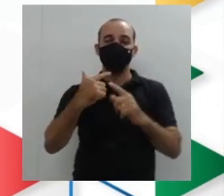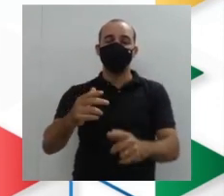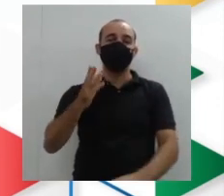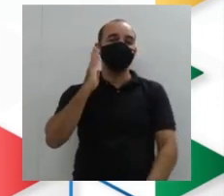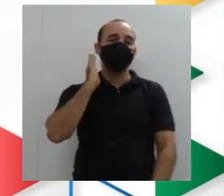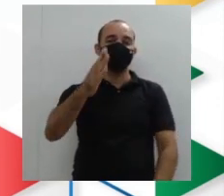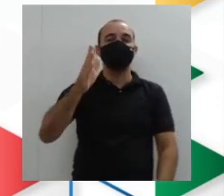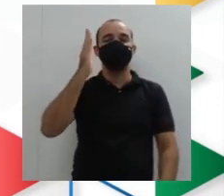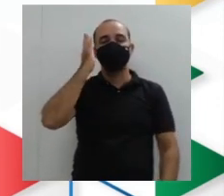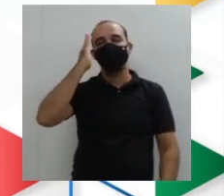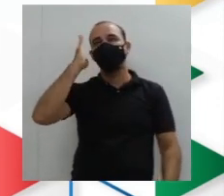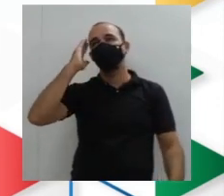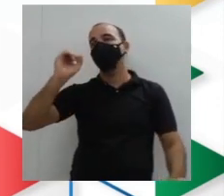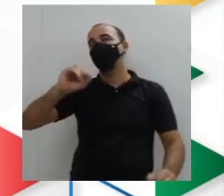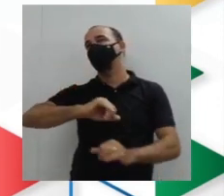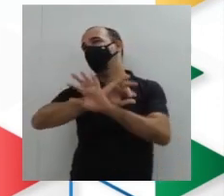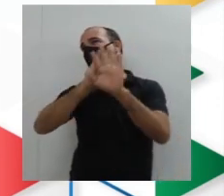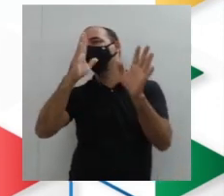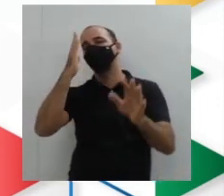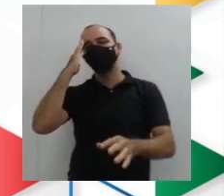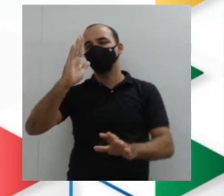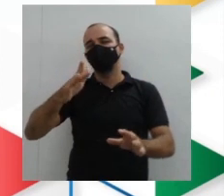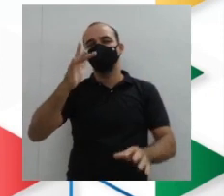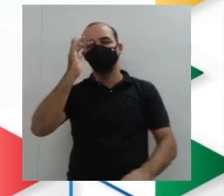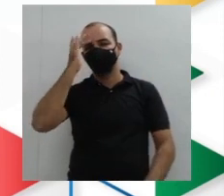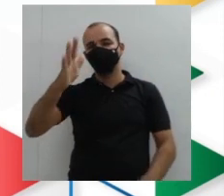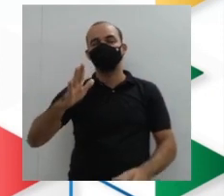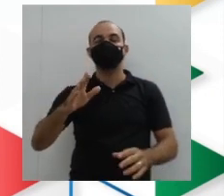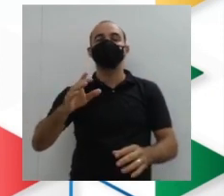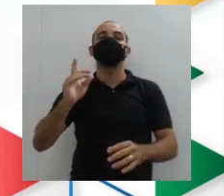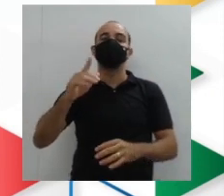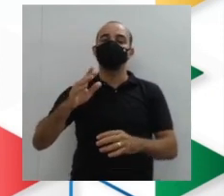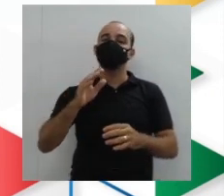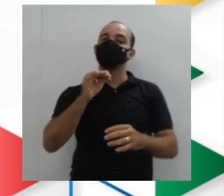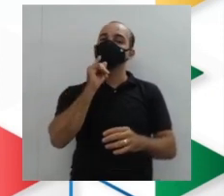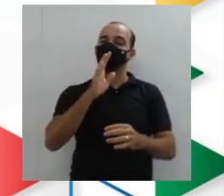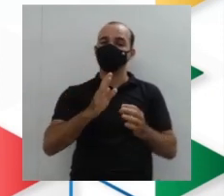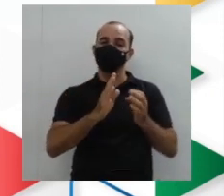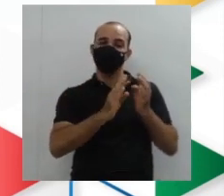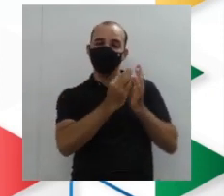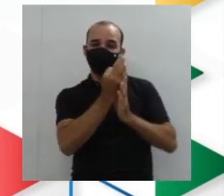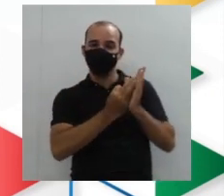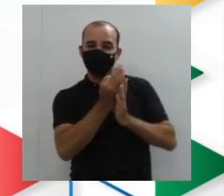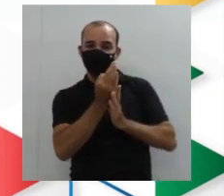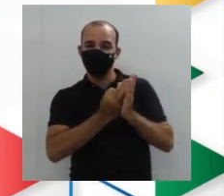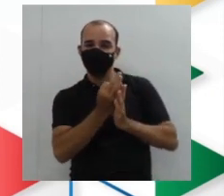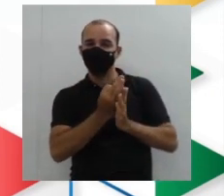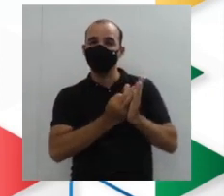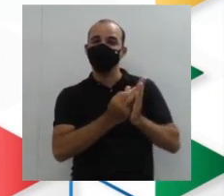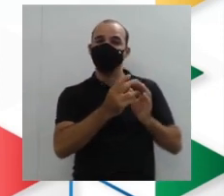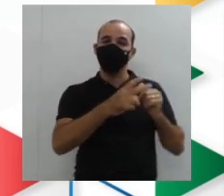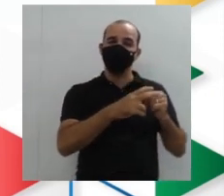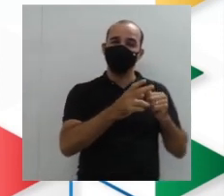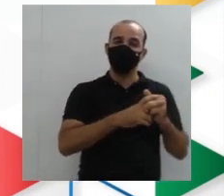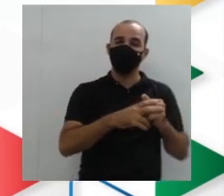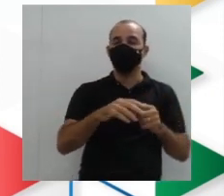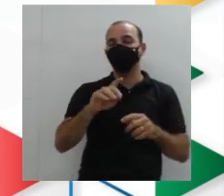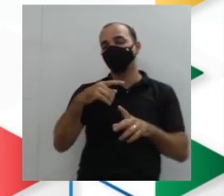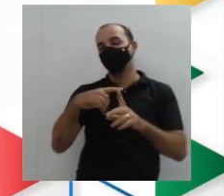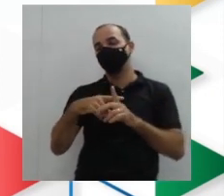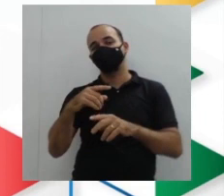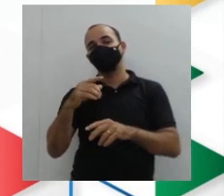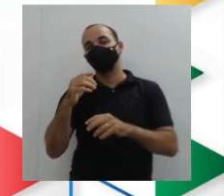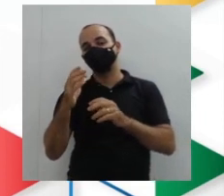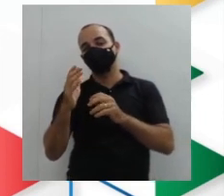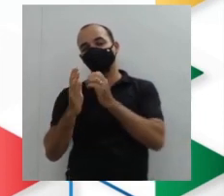por imagens e textos, no caso, texto aí, texto verbal. Então, o texto não verbal e o texto verbal.